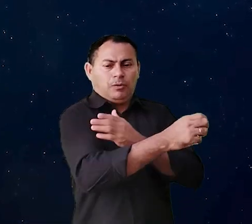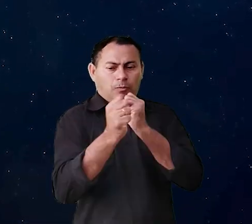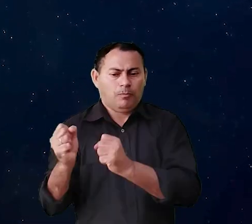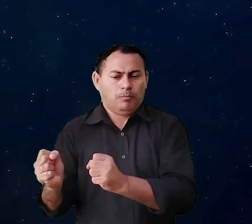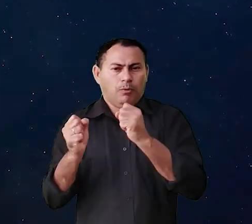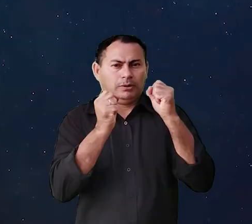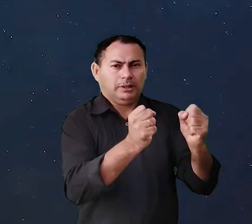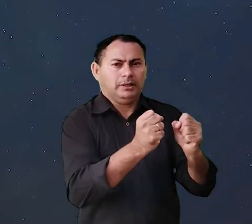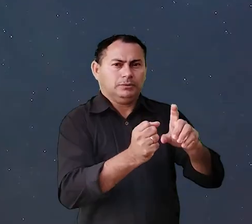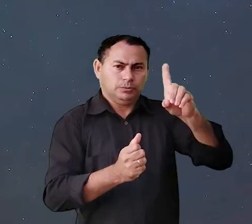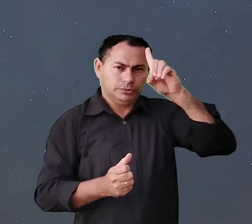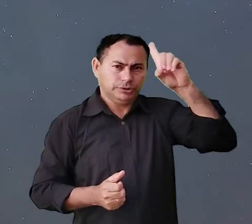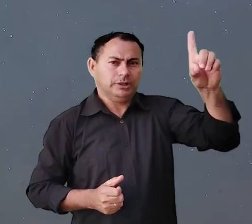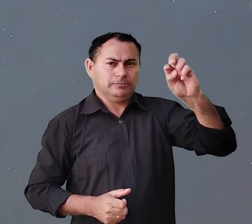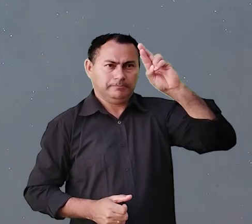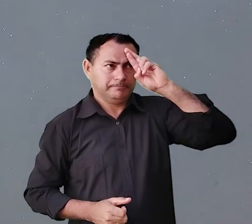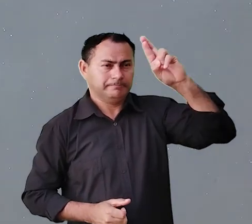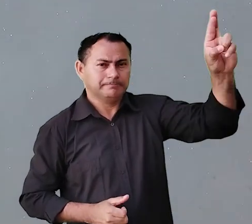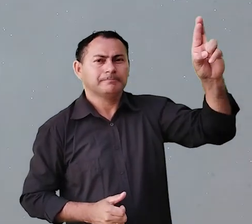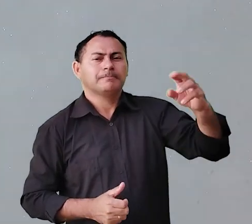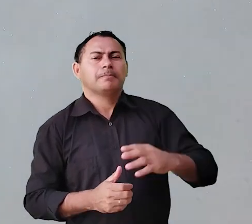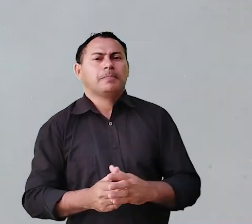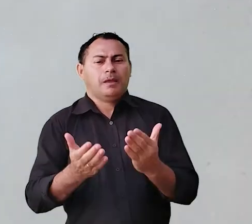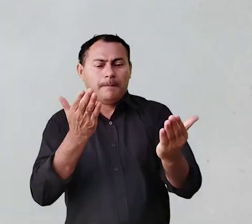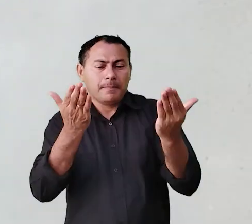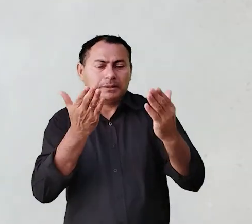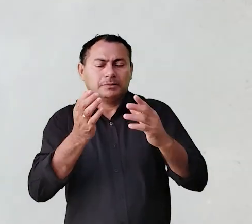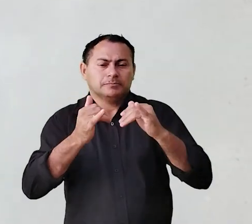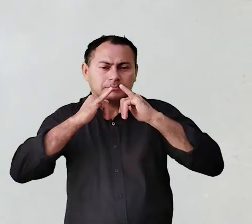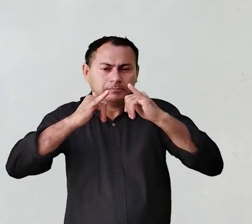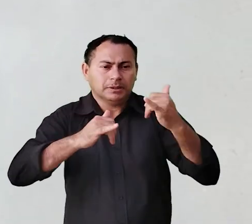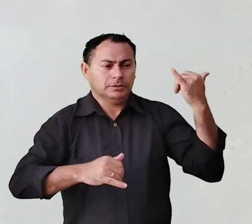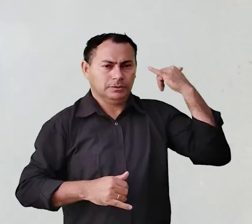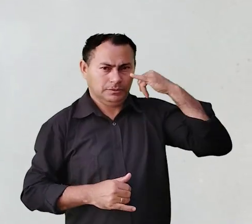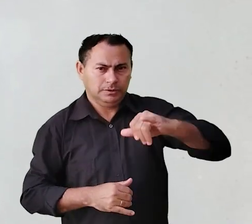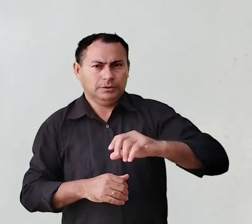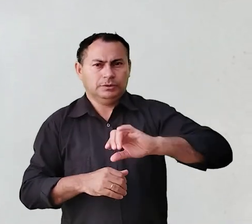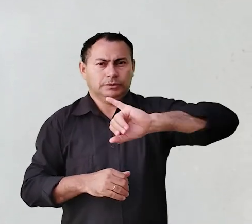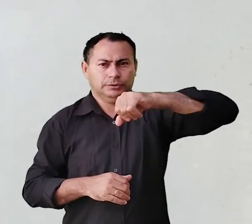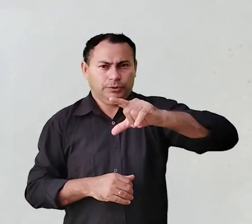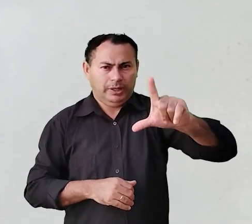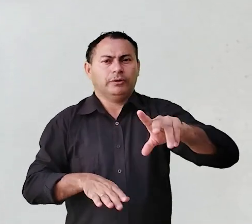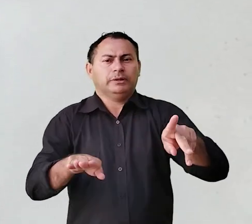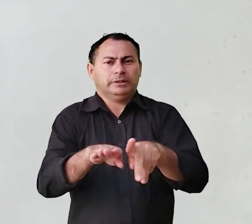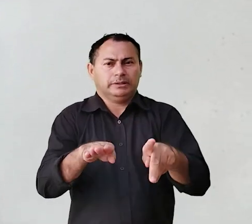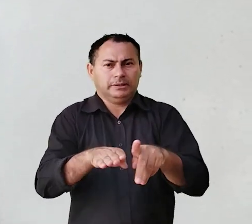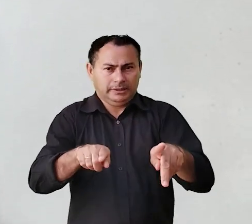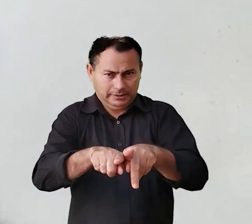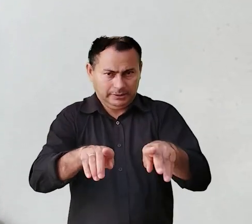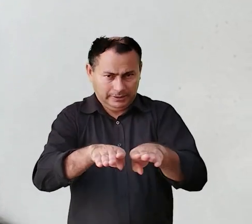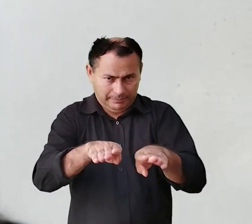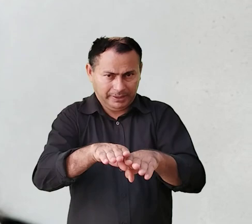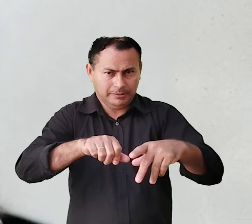o poder do dia do Senhor. Baseado nas profecias de Joel e de Pedro,